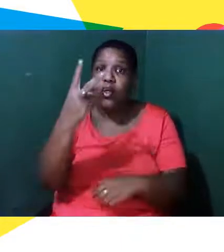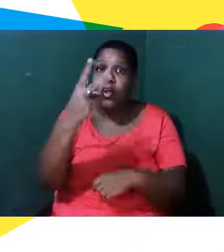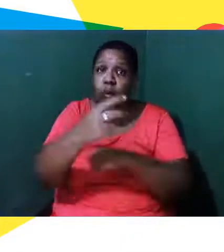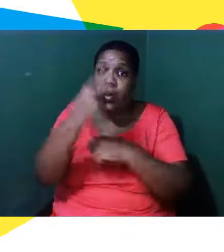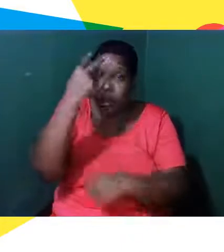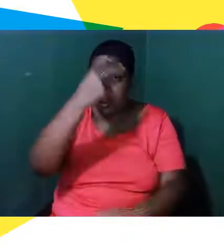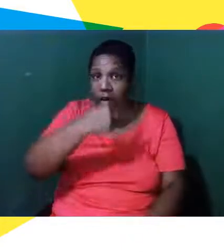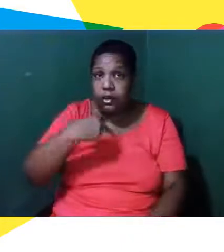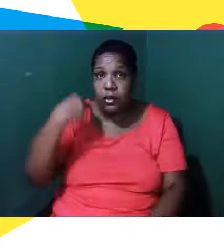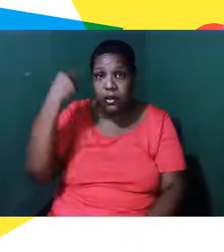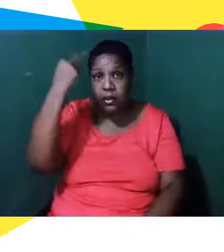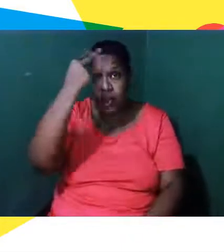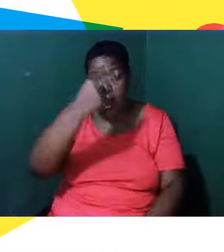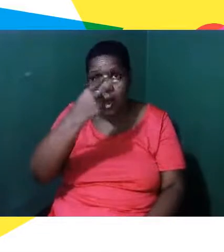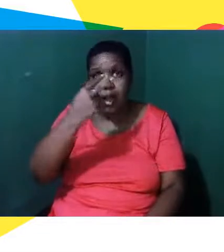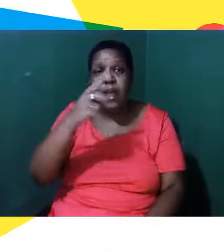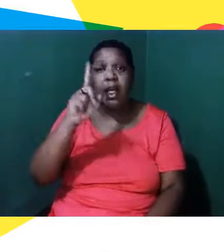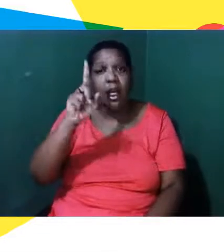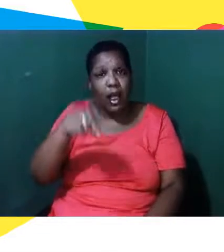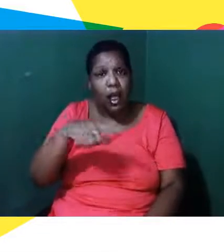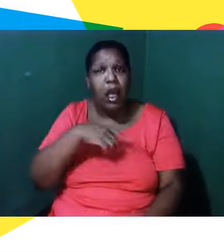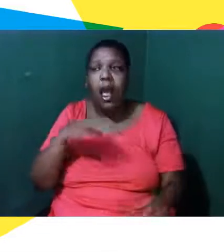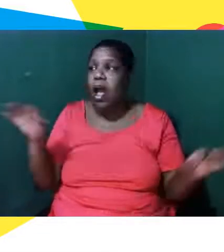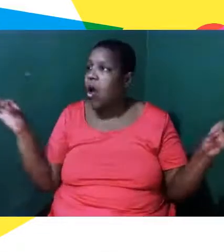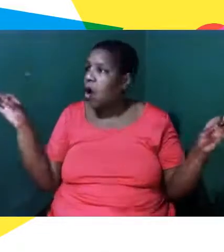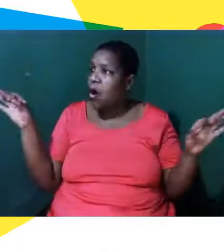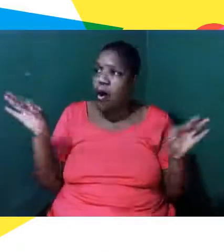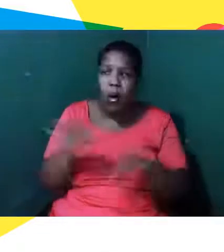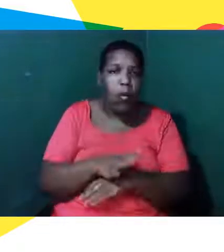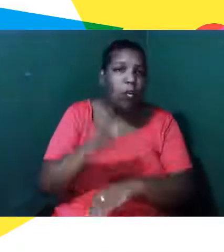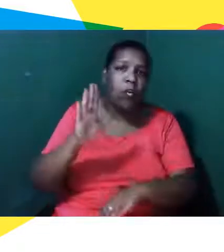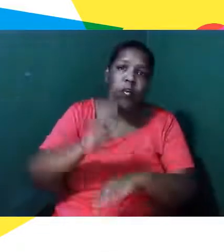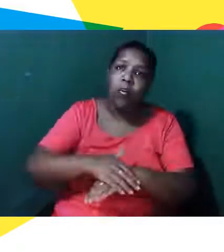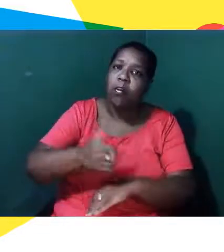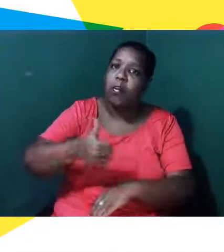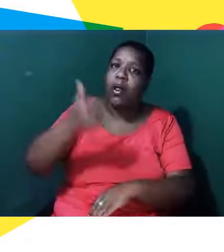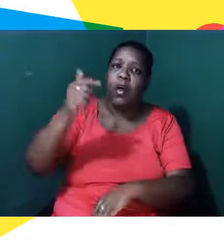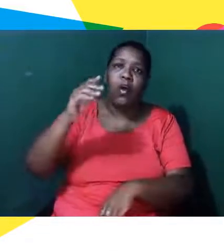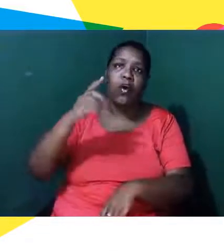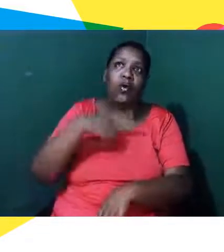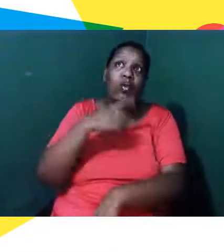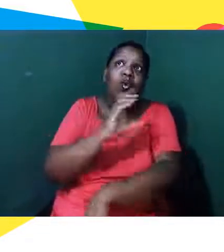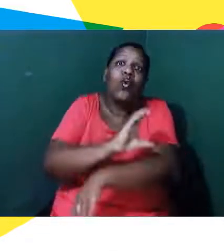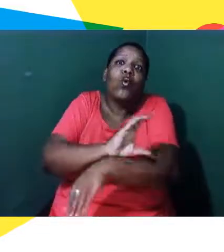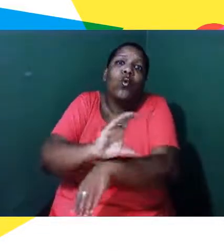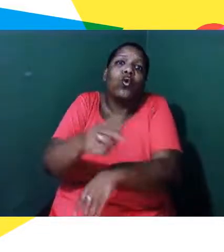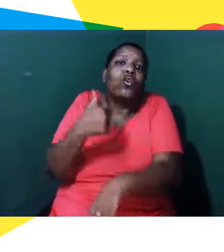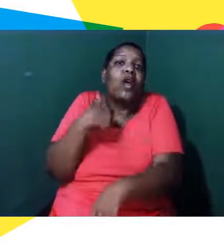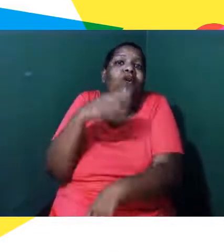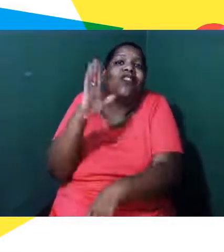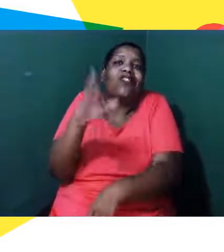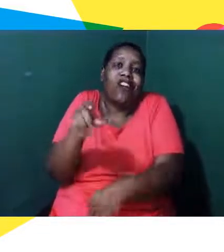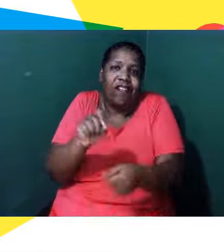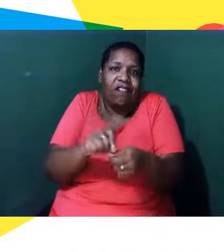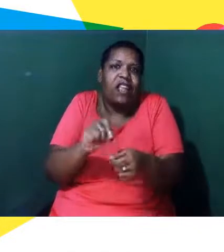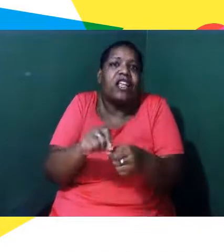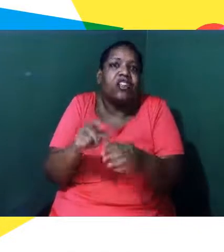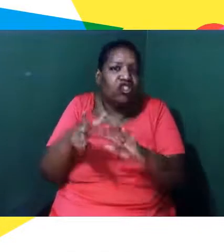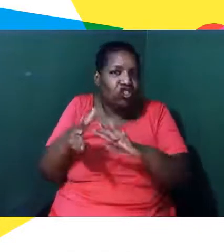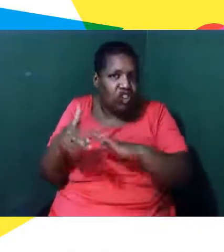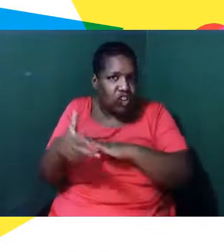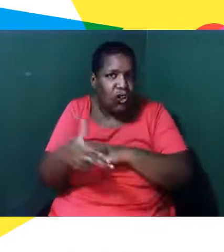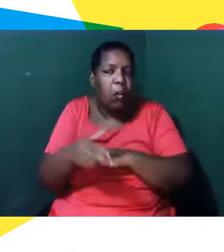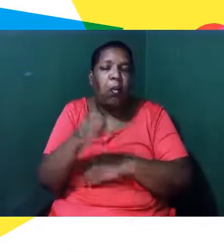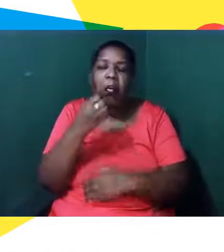horas que ele é assim completo Eu acho assim é melhor que muito custo eu já fiz de edição